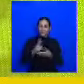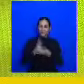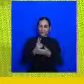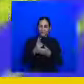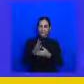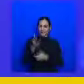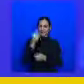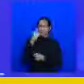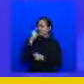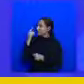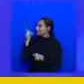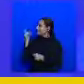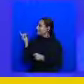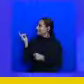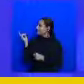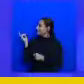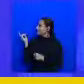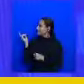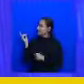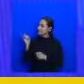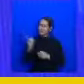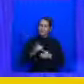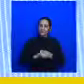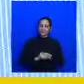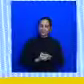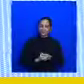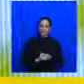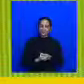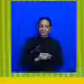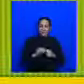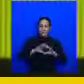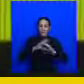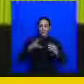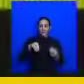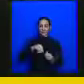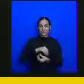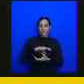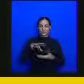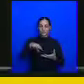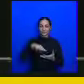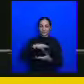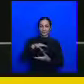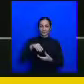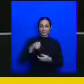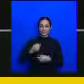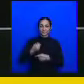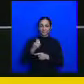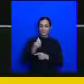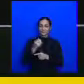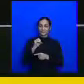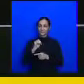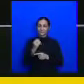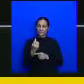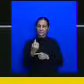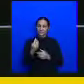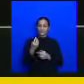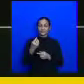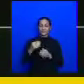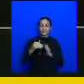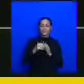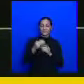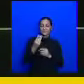bolas posicionadas. Valendo! Globo carregado, embaralhando 31 bolas numeradas de 01 a